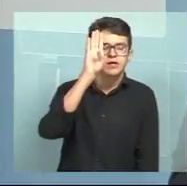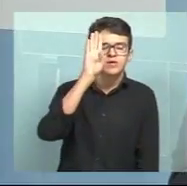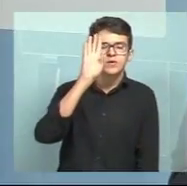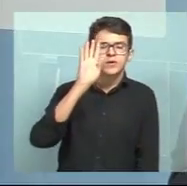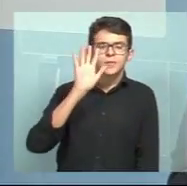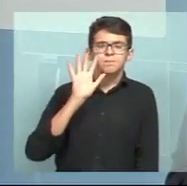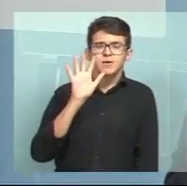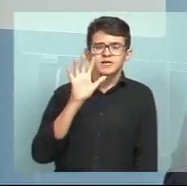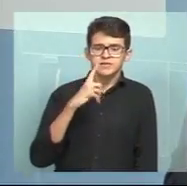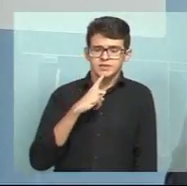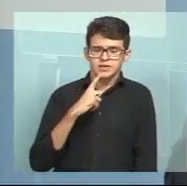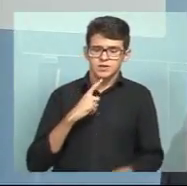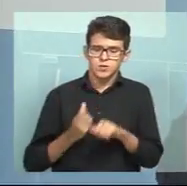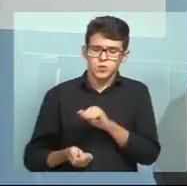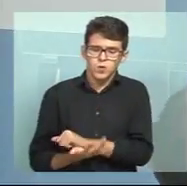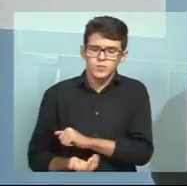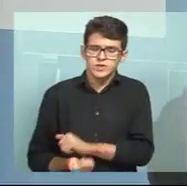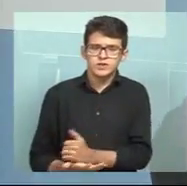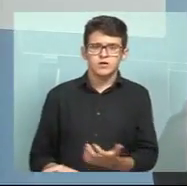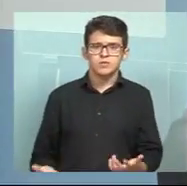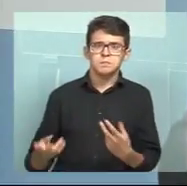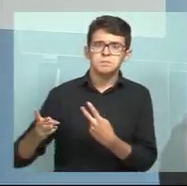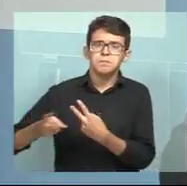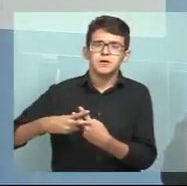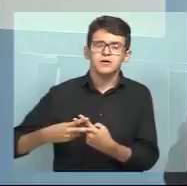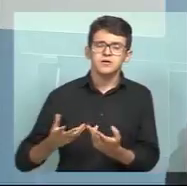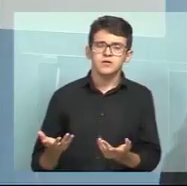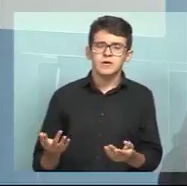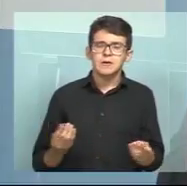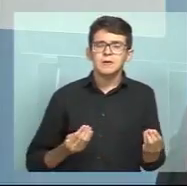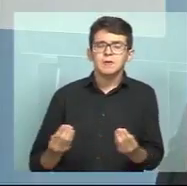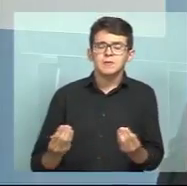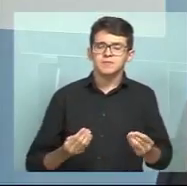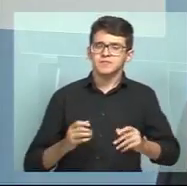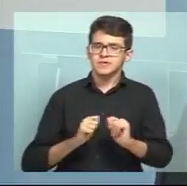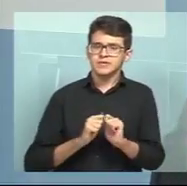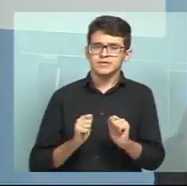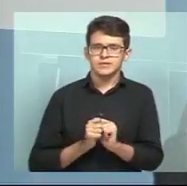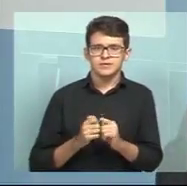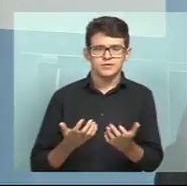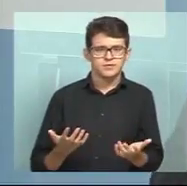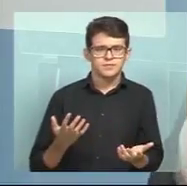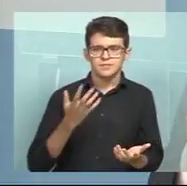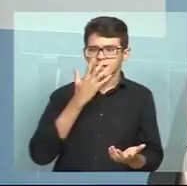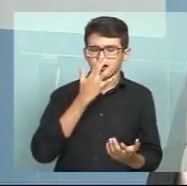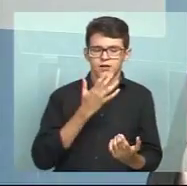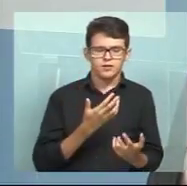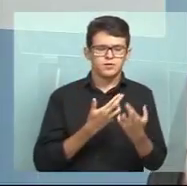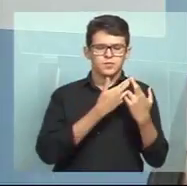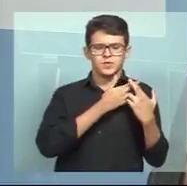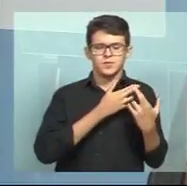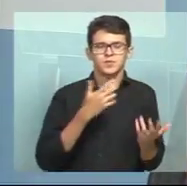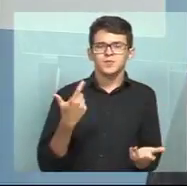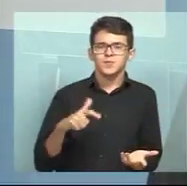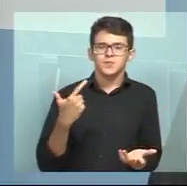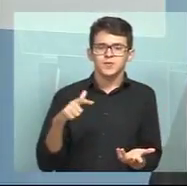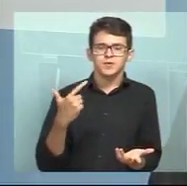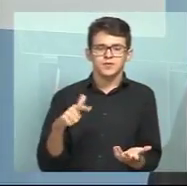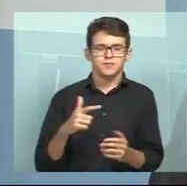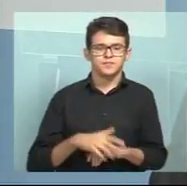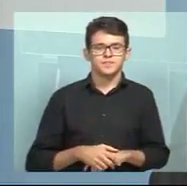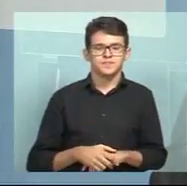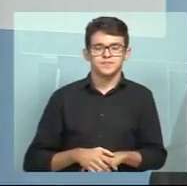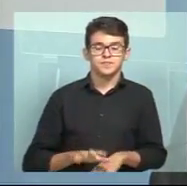mínimo. E eu tenho vários amigos, e o Luiz tem também, e fazem parte do Partido Trabalhador. O Partido